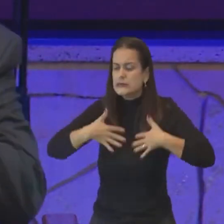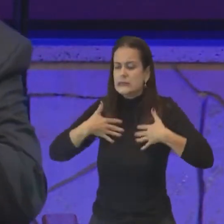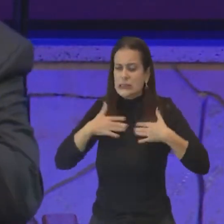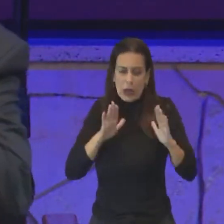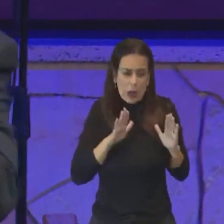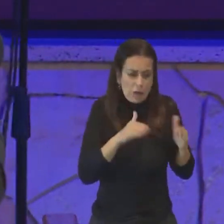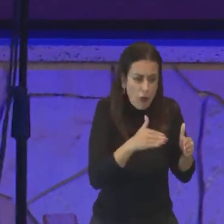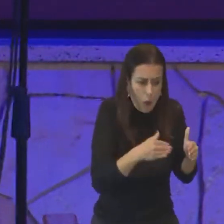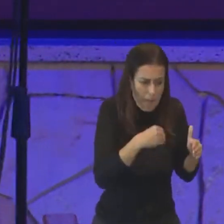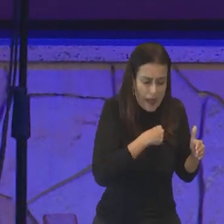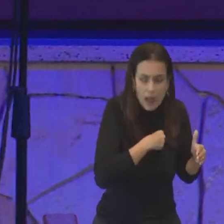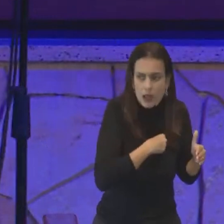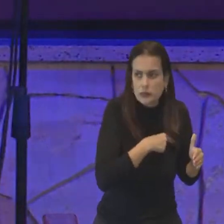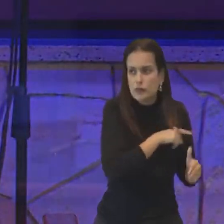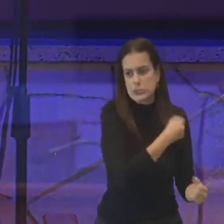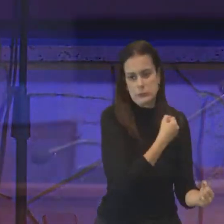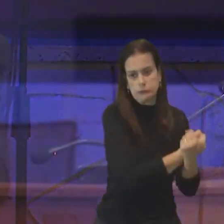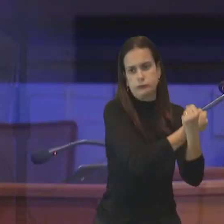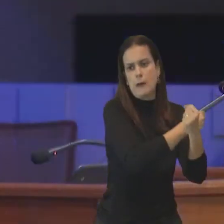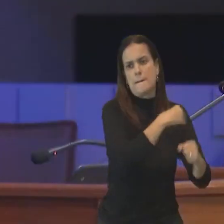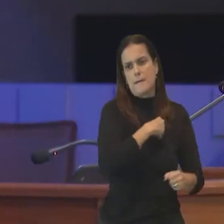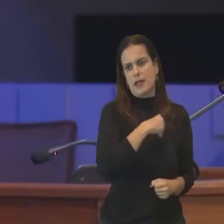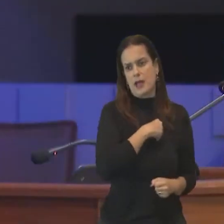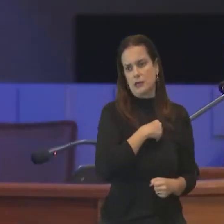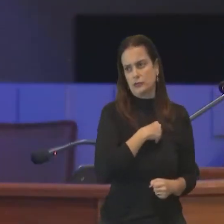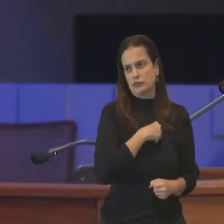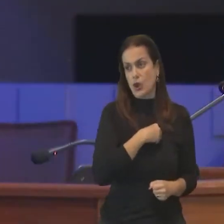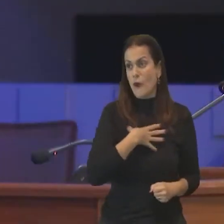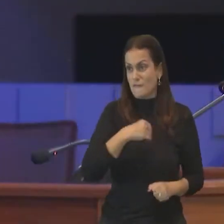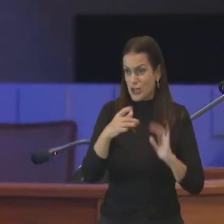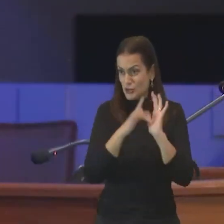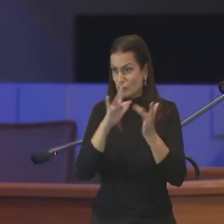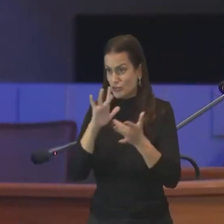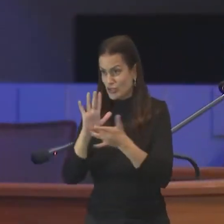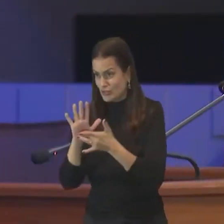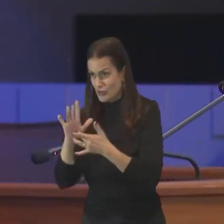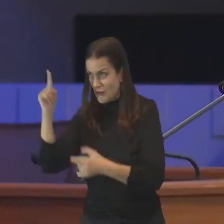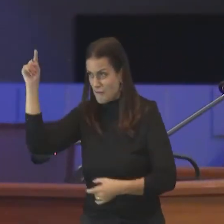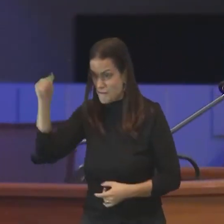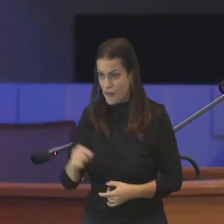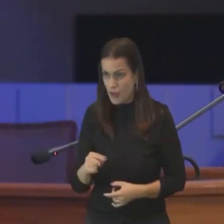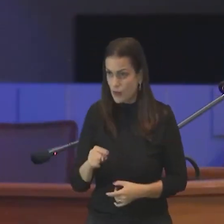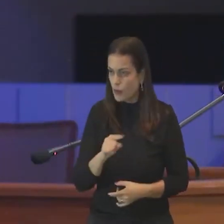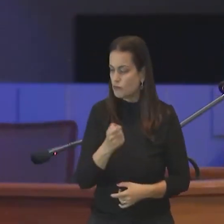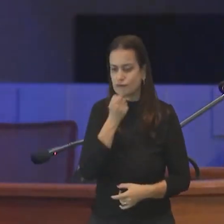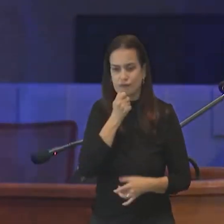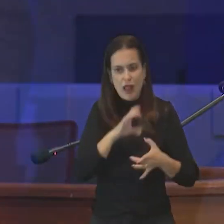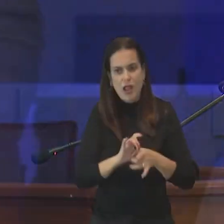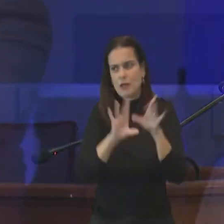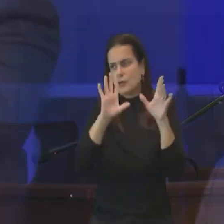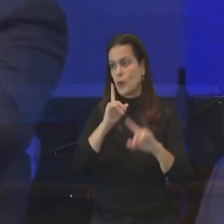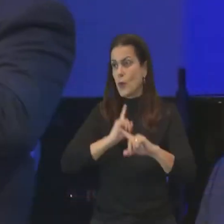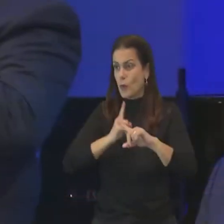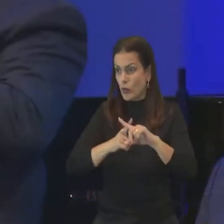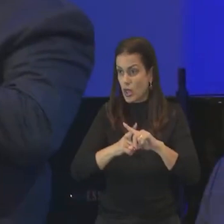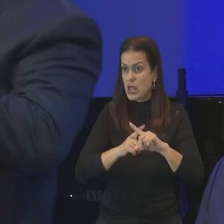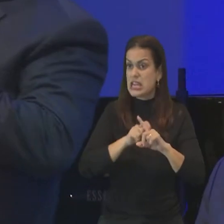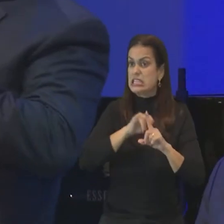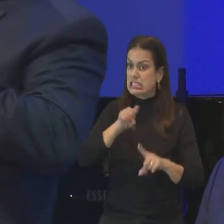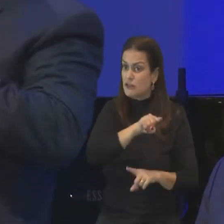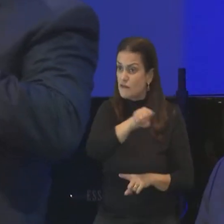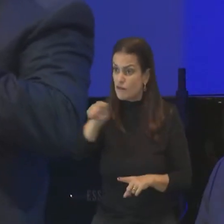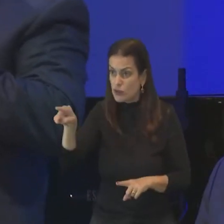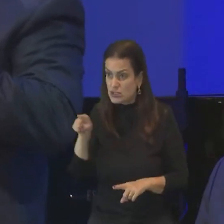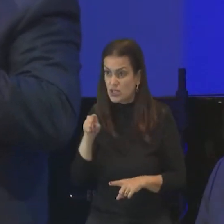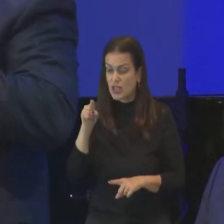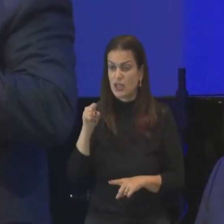pecado, você é escravo do pecado. O Filho de Deus, o Jesus do Natal ainda não te libertou, porque conhecereis a